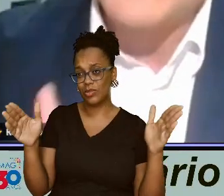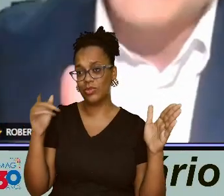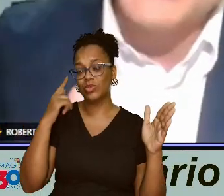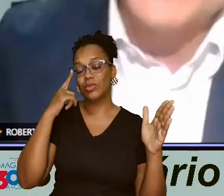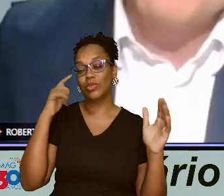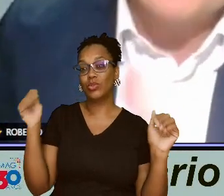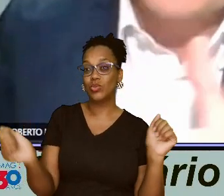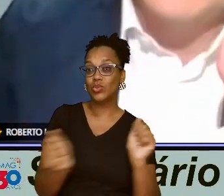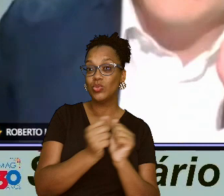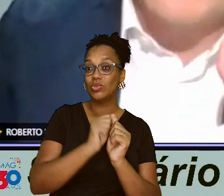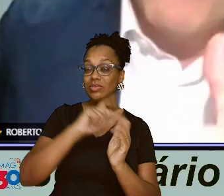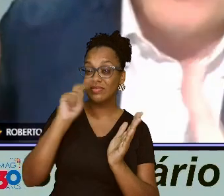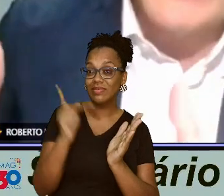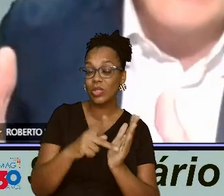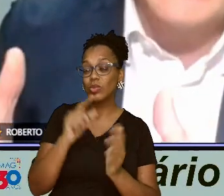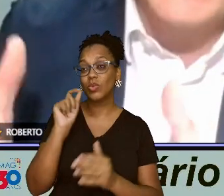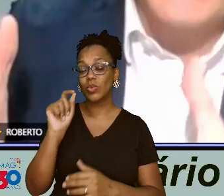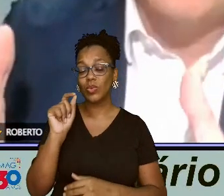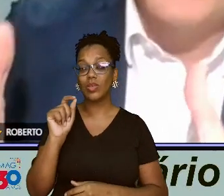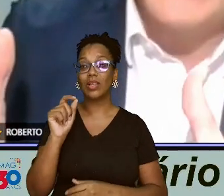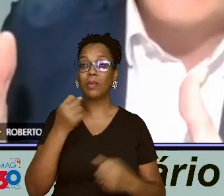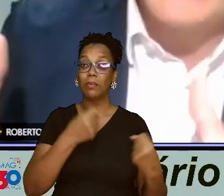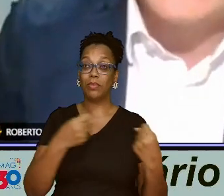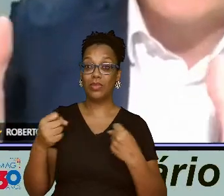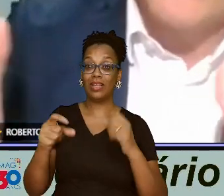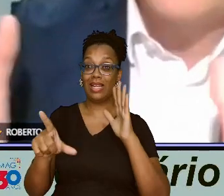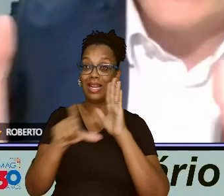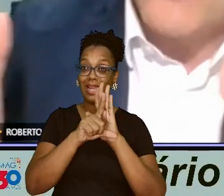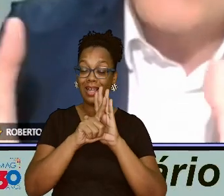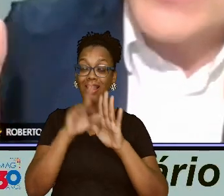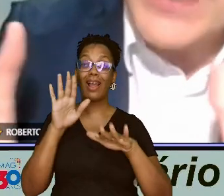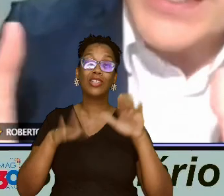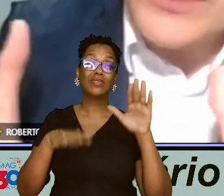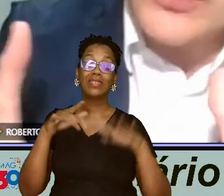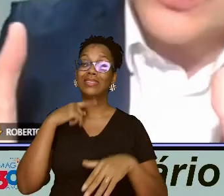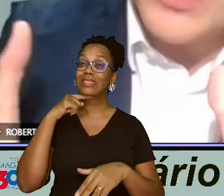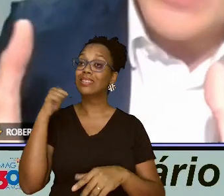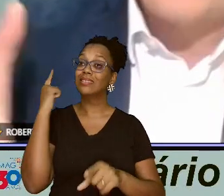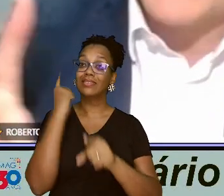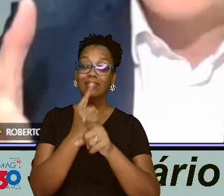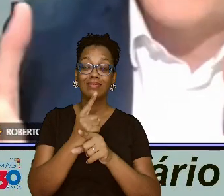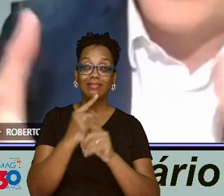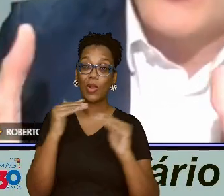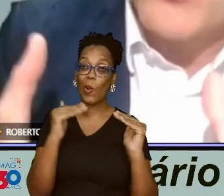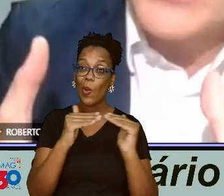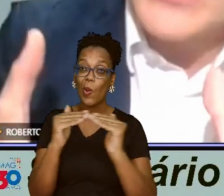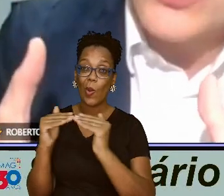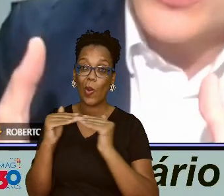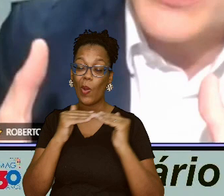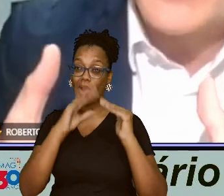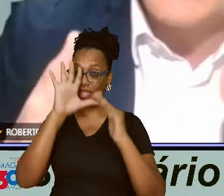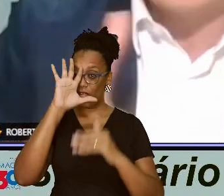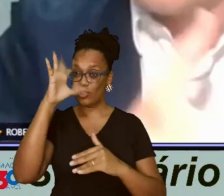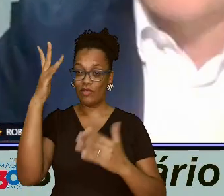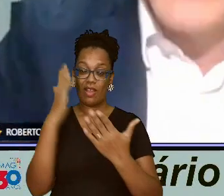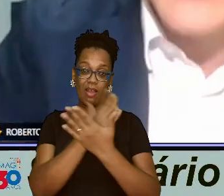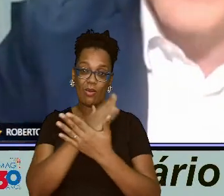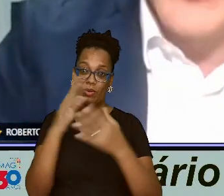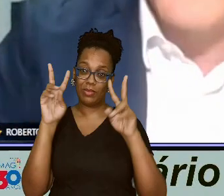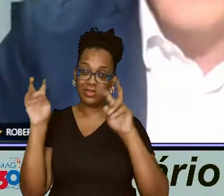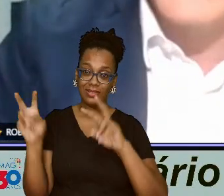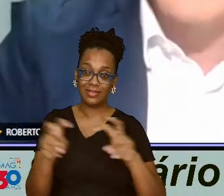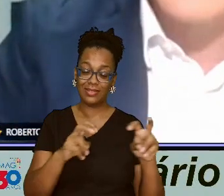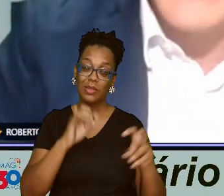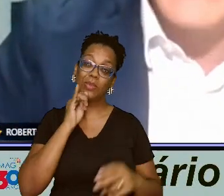acoplado ao fato de que o Poder Legislativo muitas vezes não encontra consenso para resolver algumas questões, como,